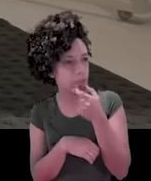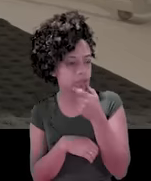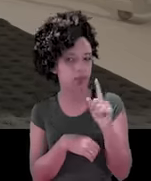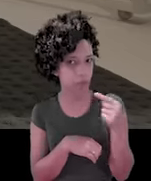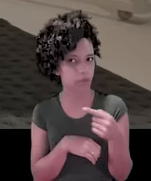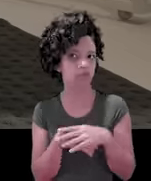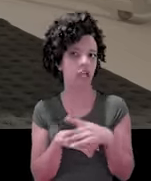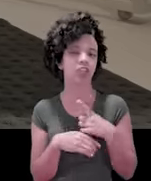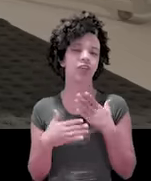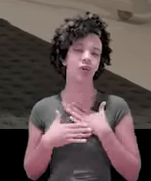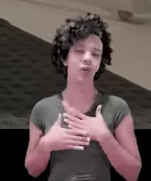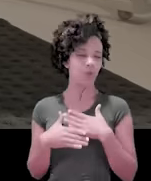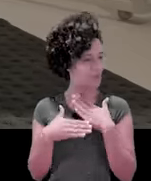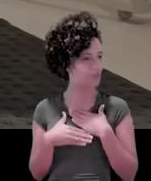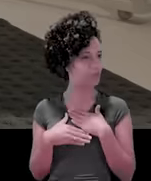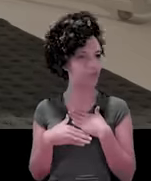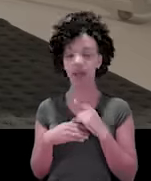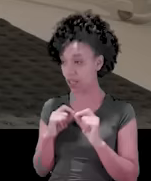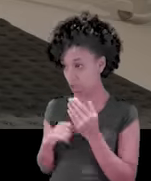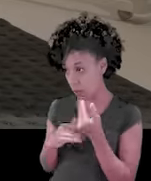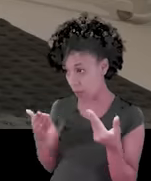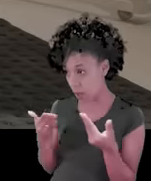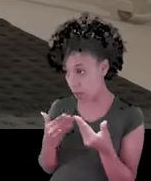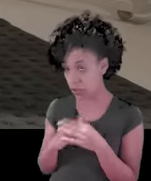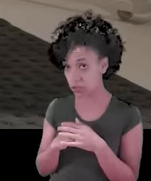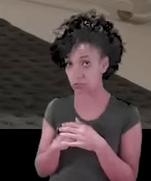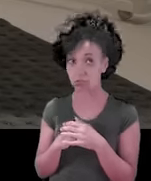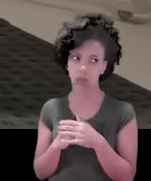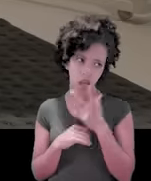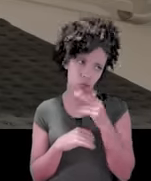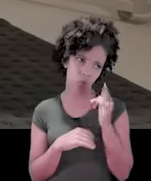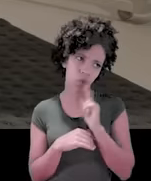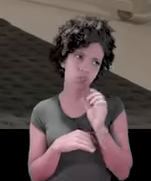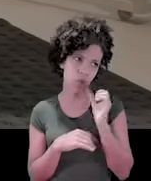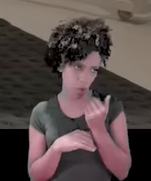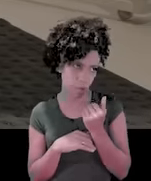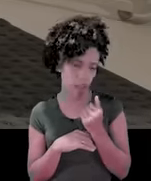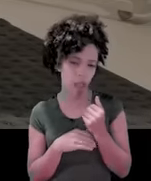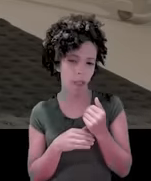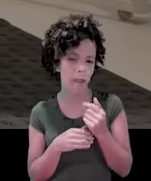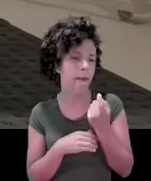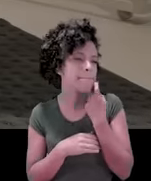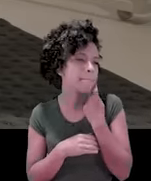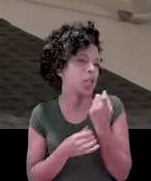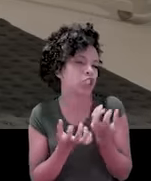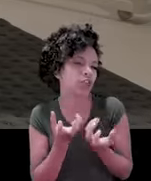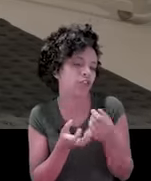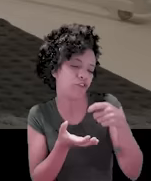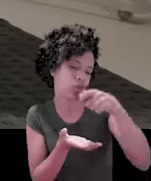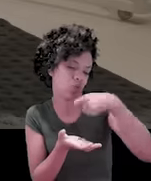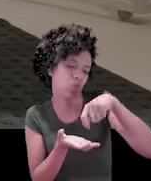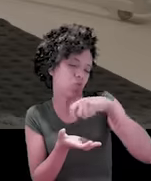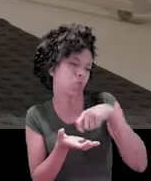bolachinha né Aí eu tinha relaxado aí ela falou que ia comer alguma coisa agora ficar eu acho que eu consigo comer ela ficou um peixe frito assim de um